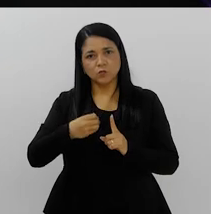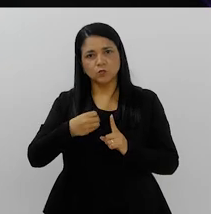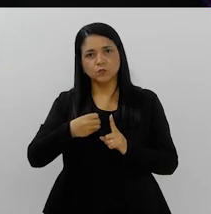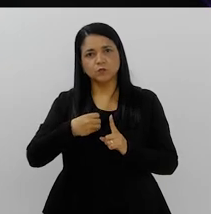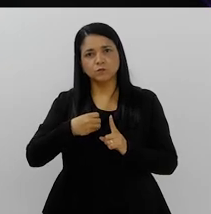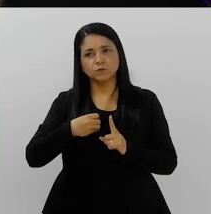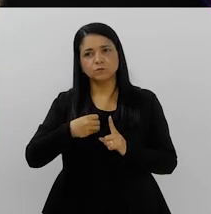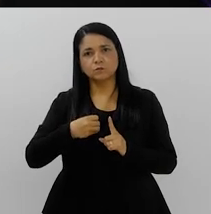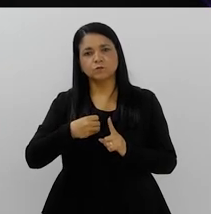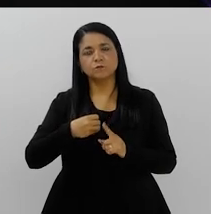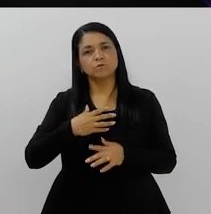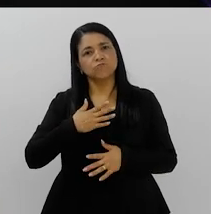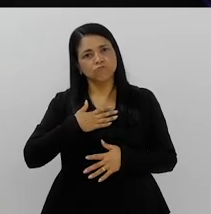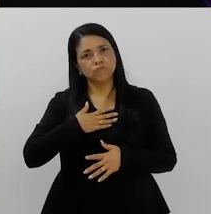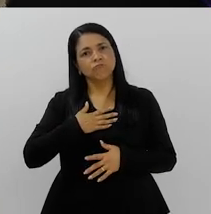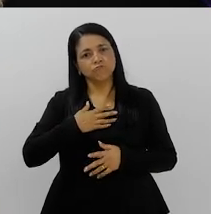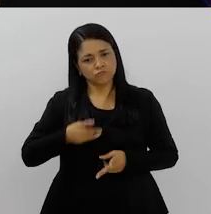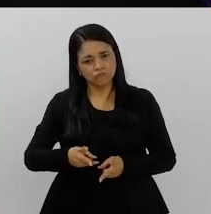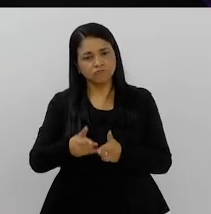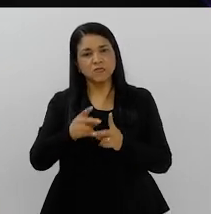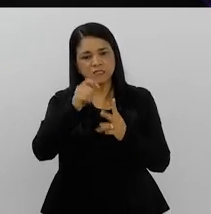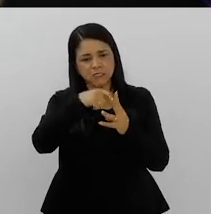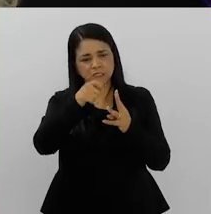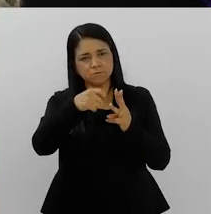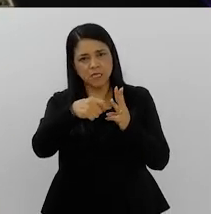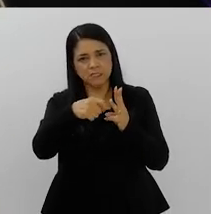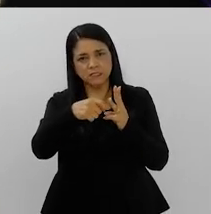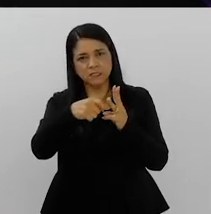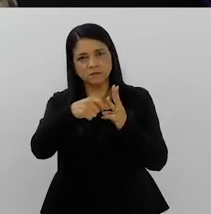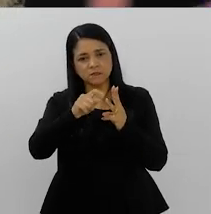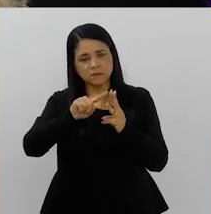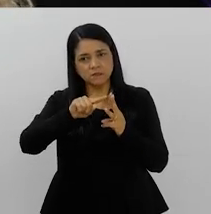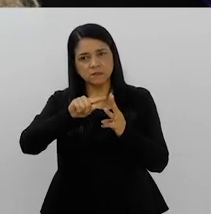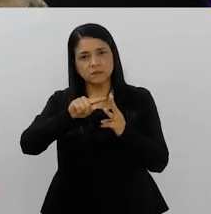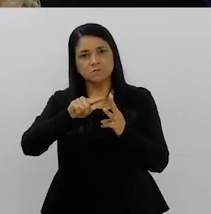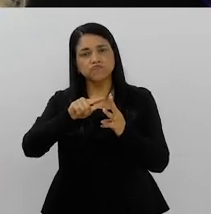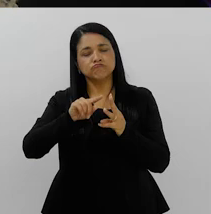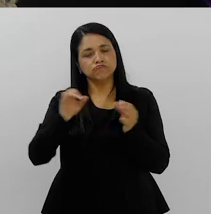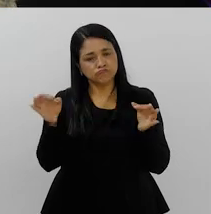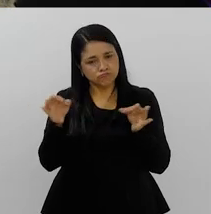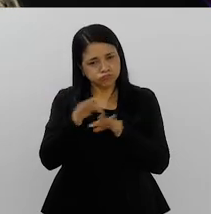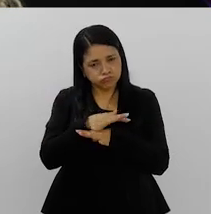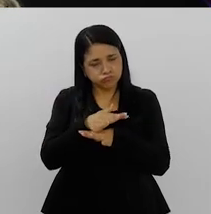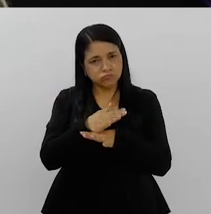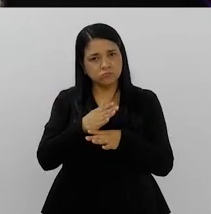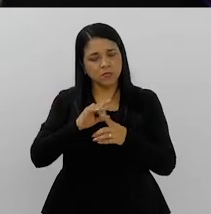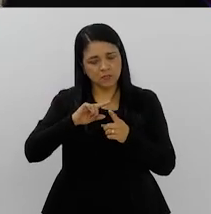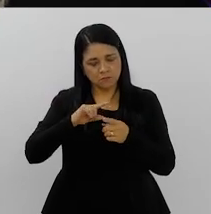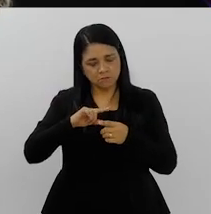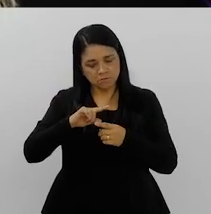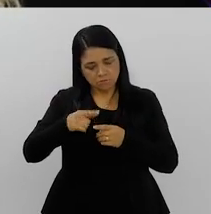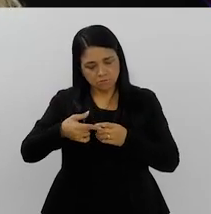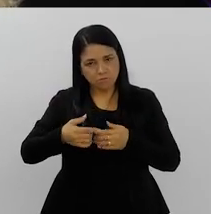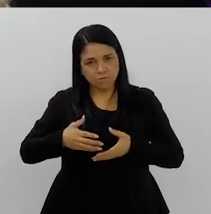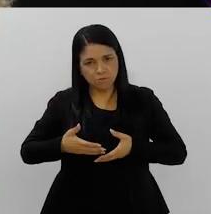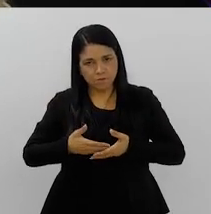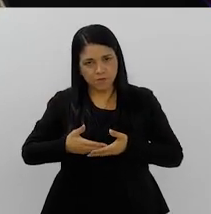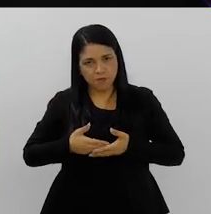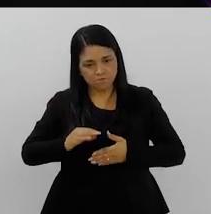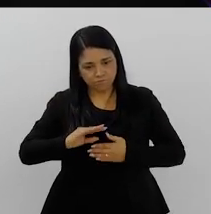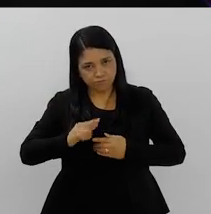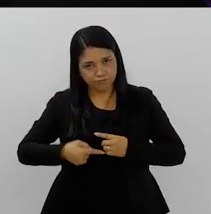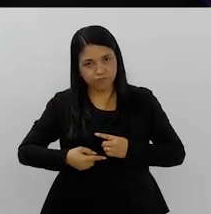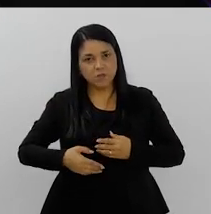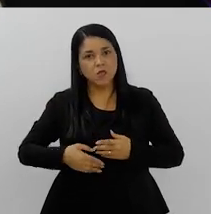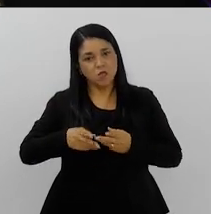falei assim da filho eh com três meses depois que eu que ele tiver formadinho eu posso começar aqui e é assim que eu vou